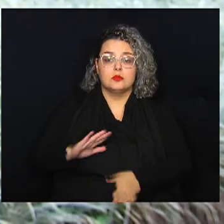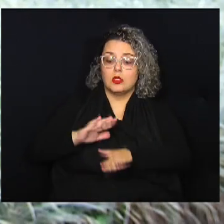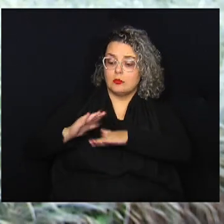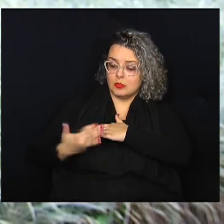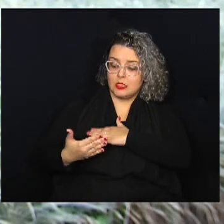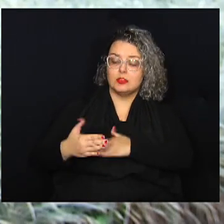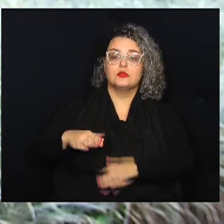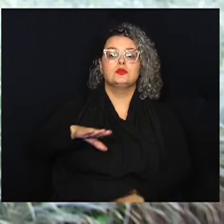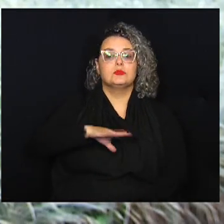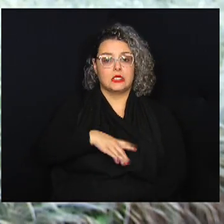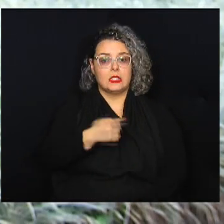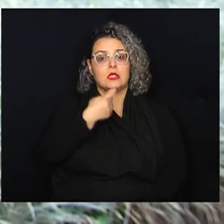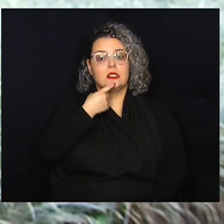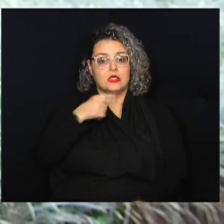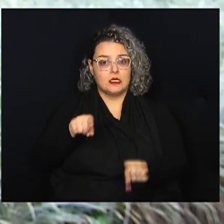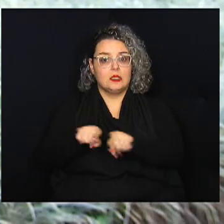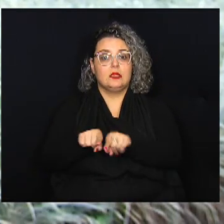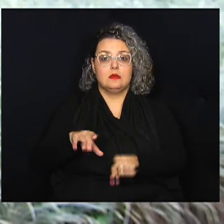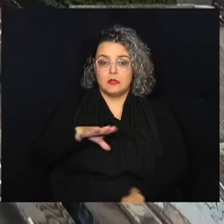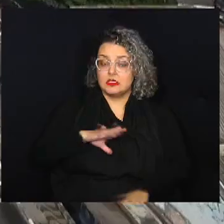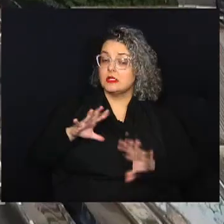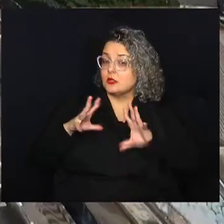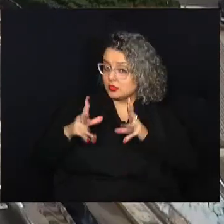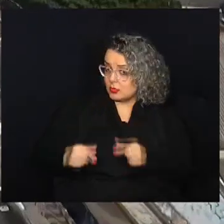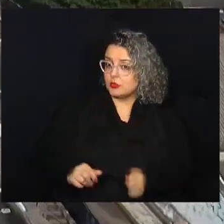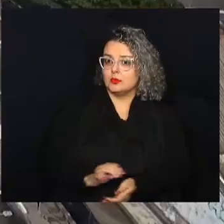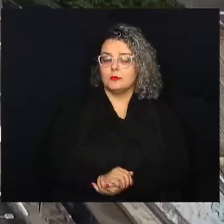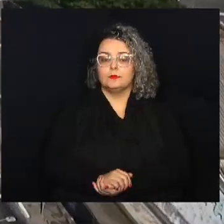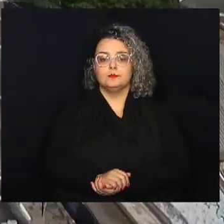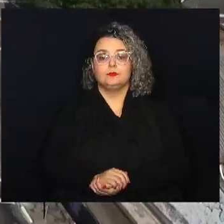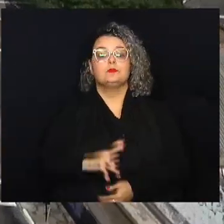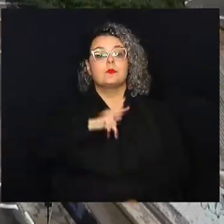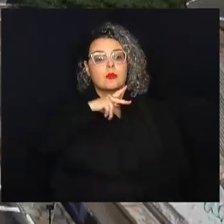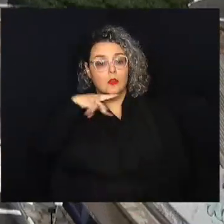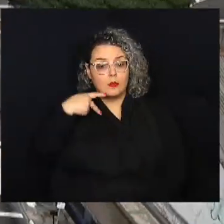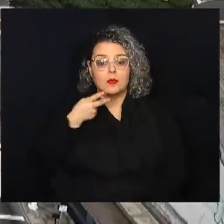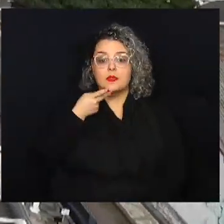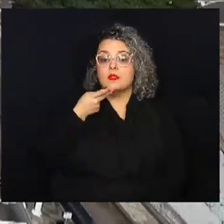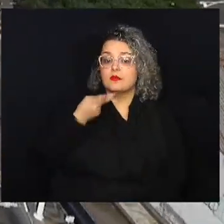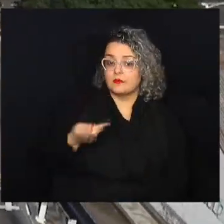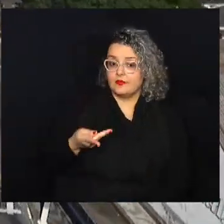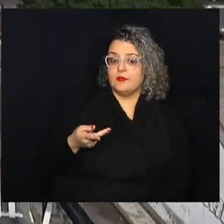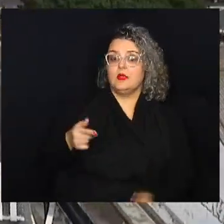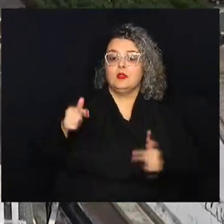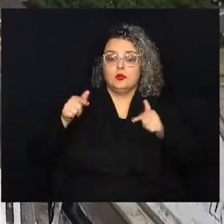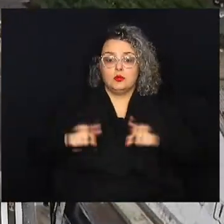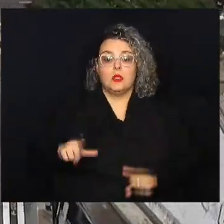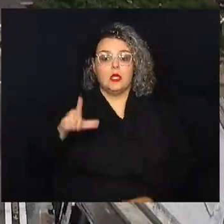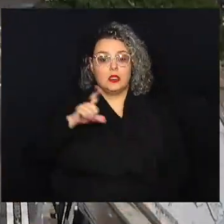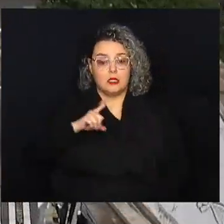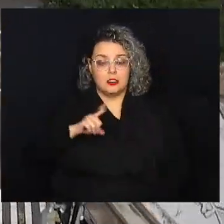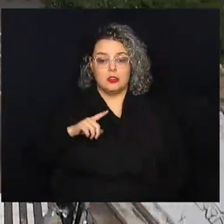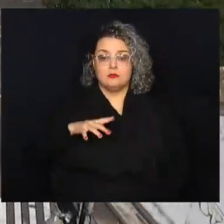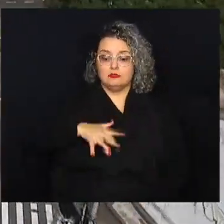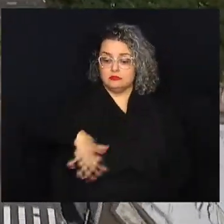de Campinas e da cidade como um todo. Permínio comenta sobre o espaço existente na Estação Cultura. De acordo